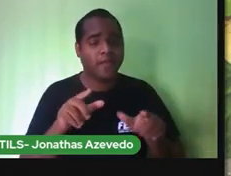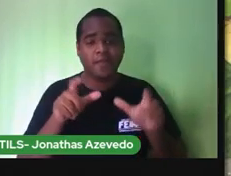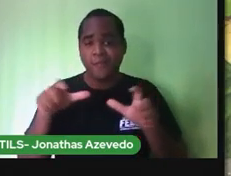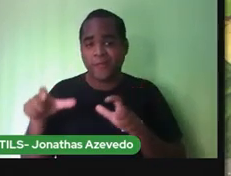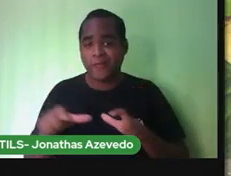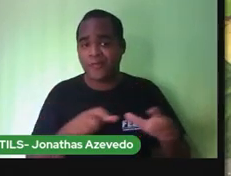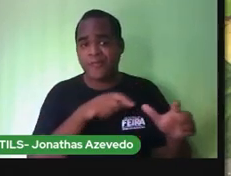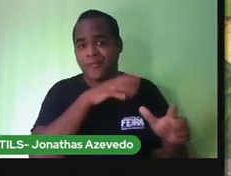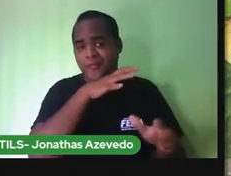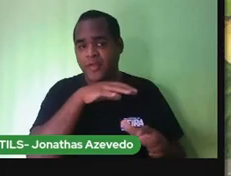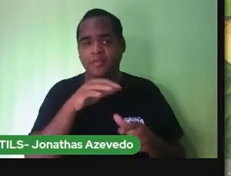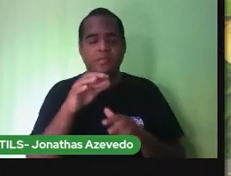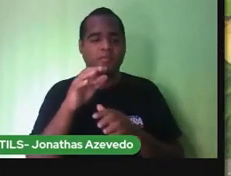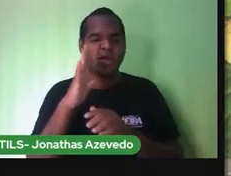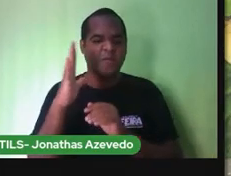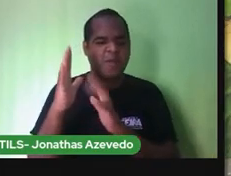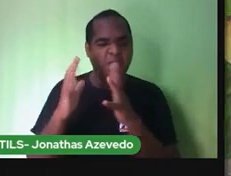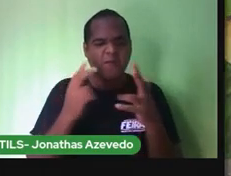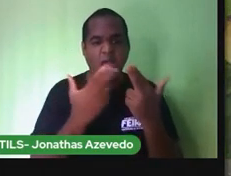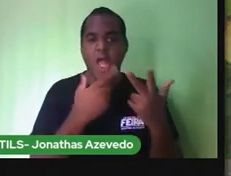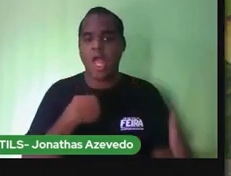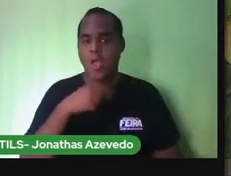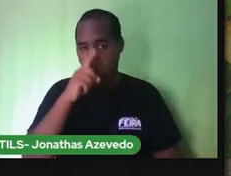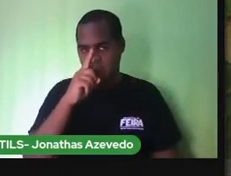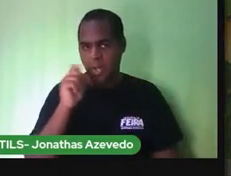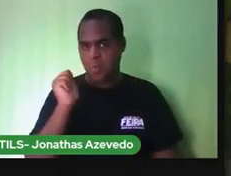eu sou mais perigoso